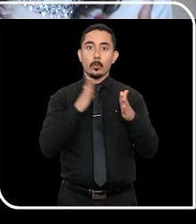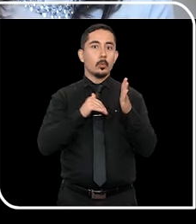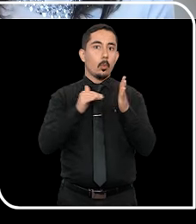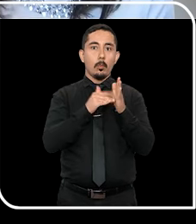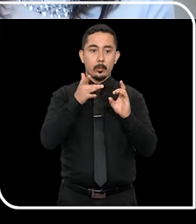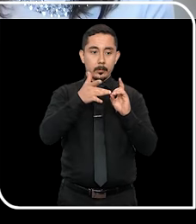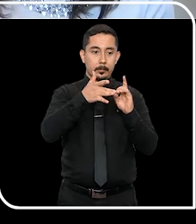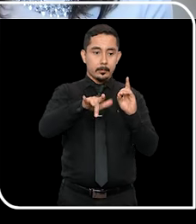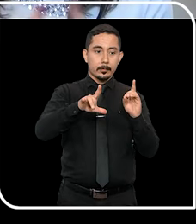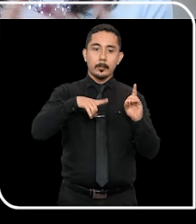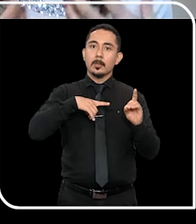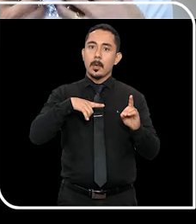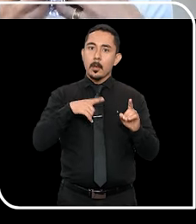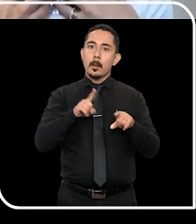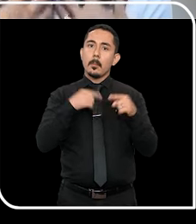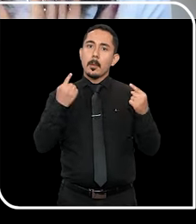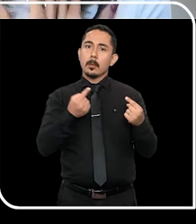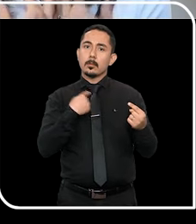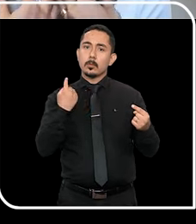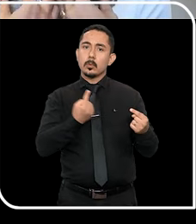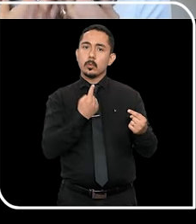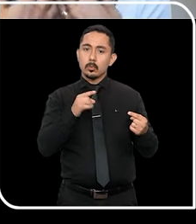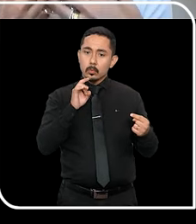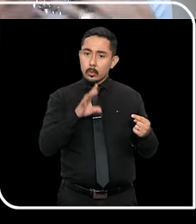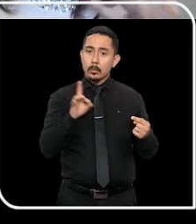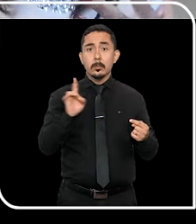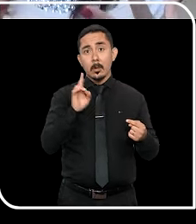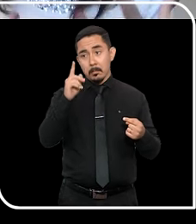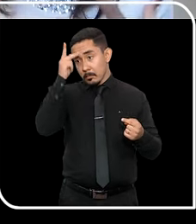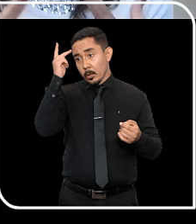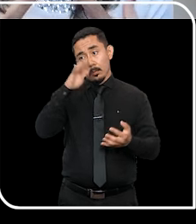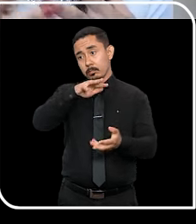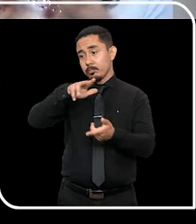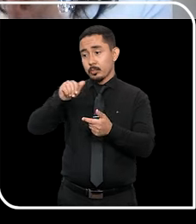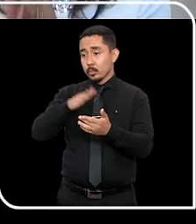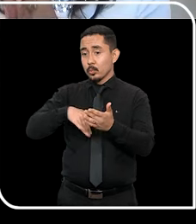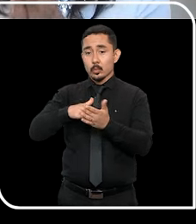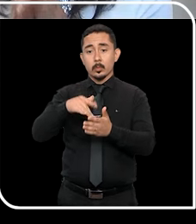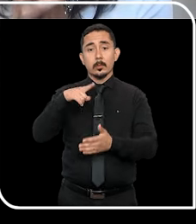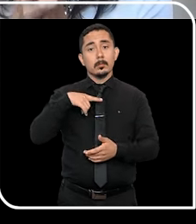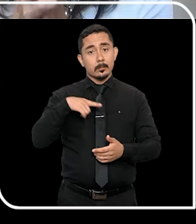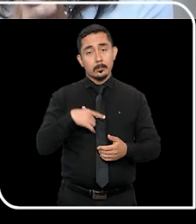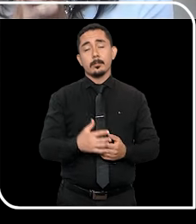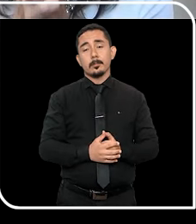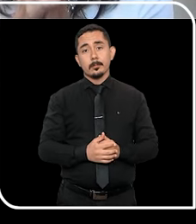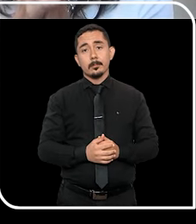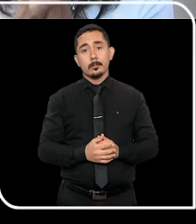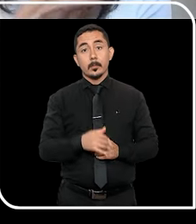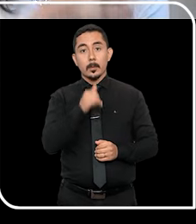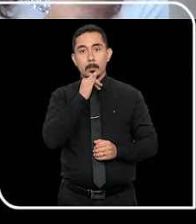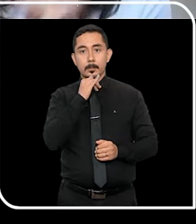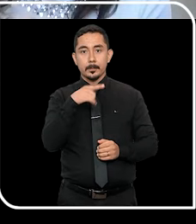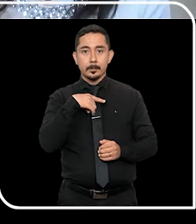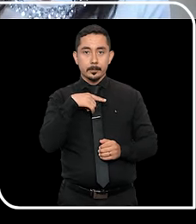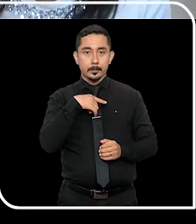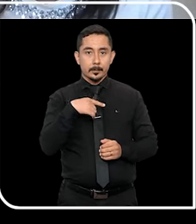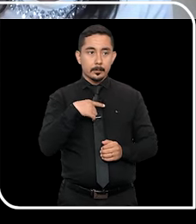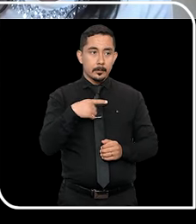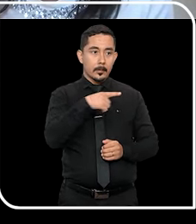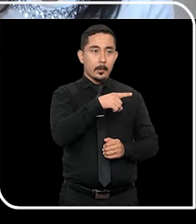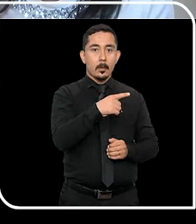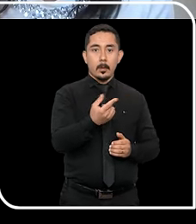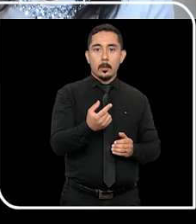que todo mundo é capacitista mas não somos nós só pessoas assim o mundo é a gente teve por exemplo as Olimpíadas e as